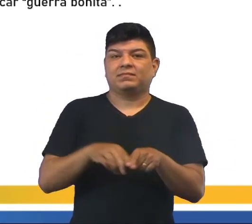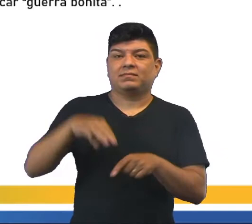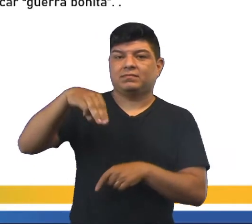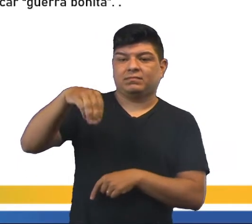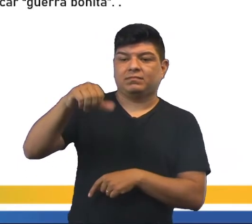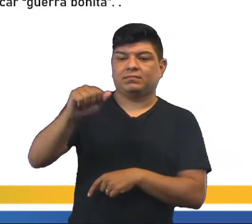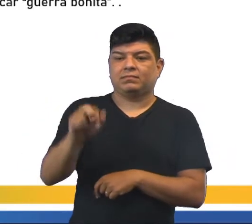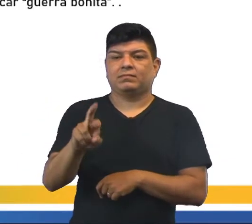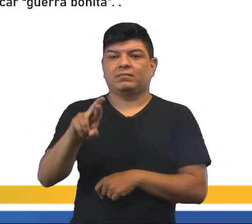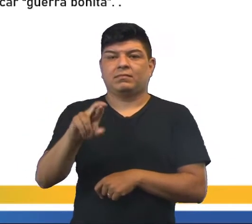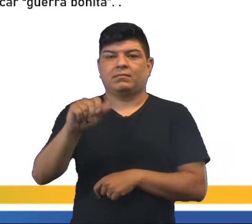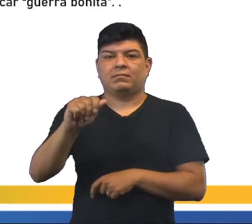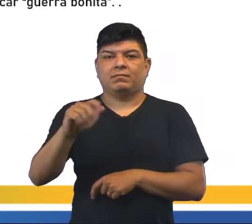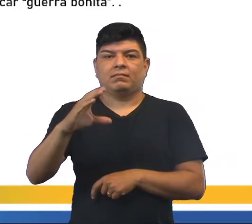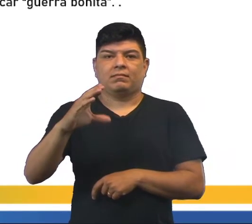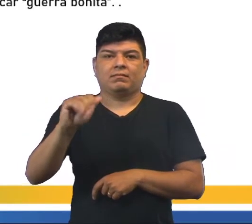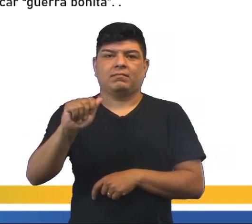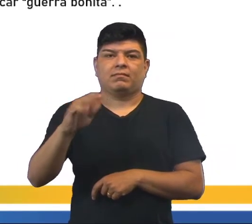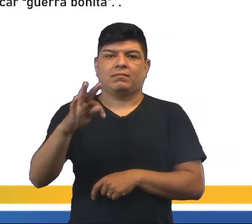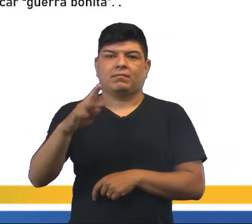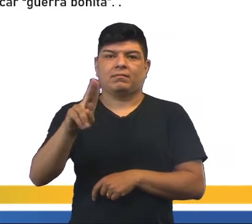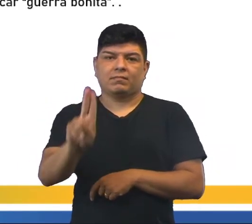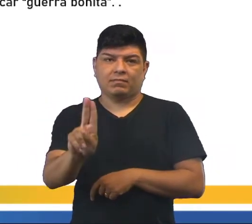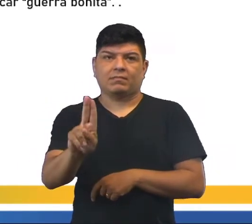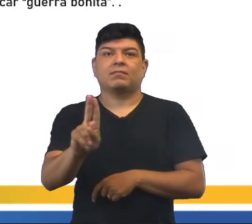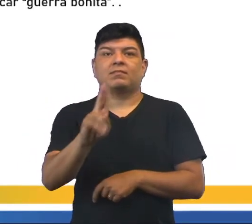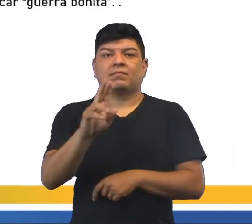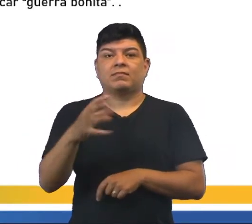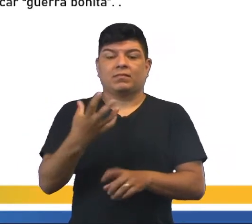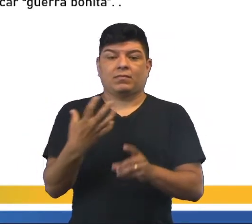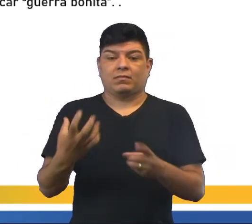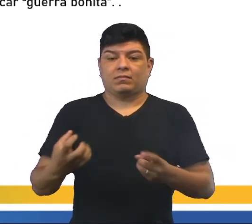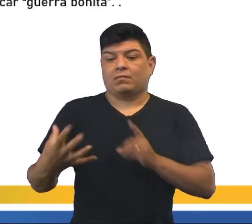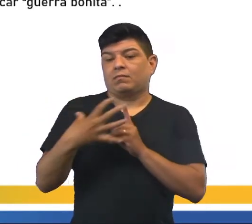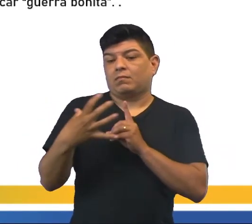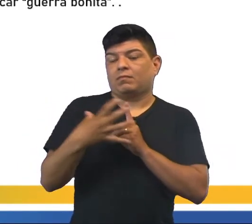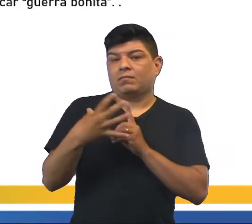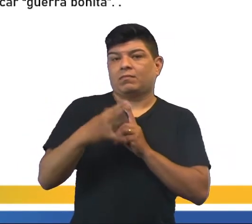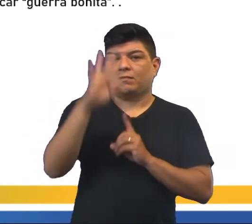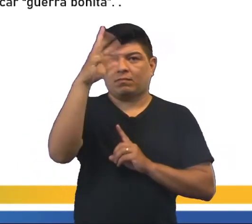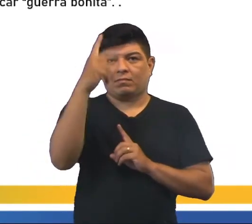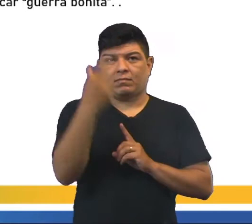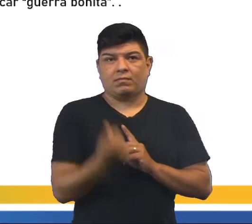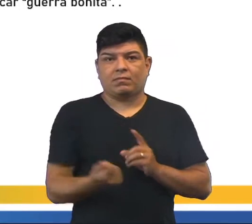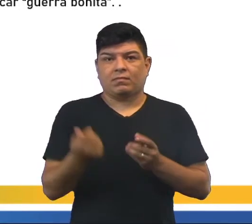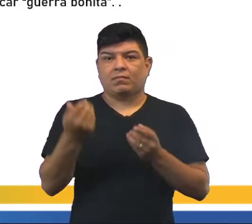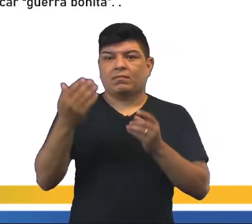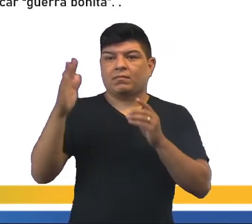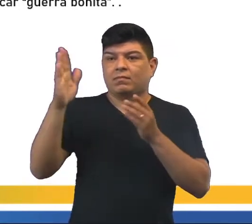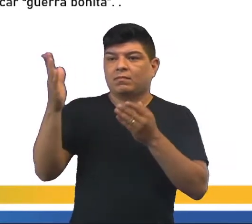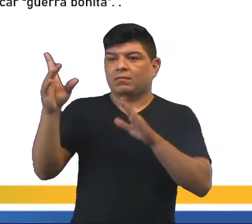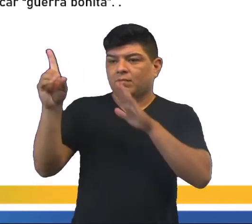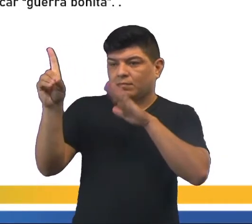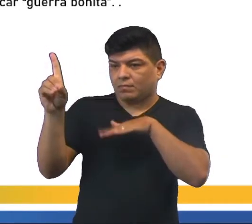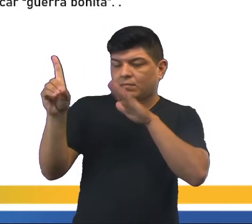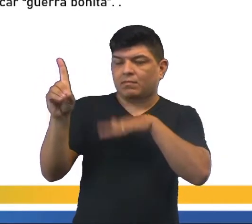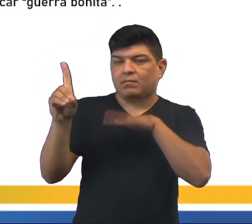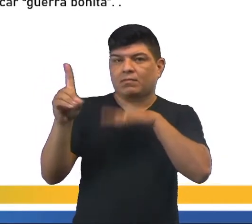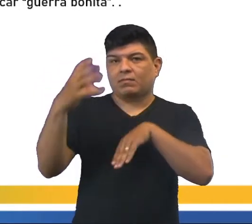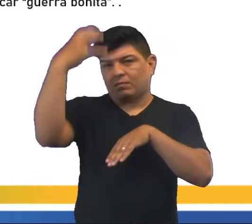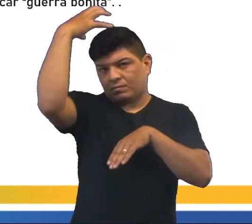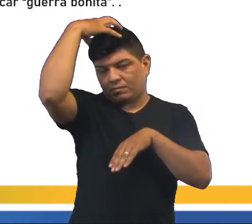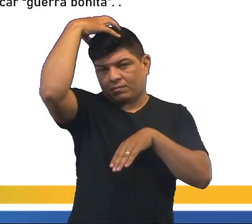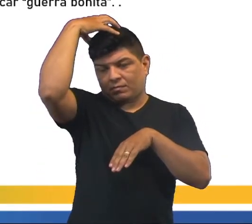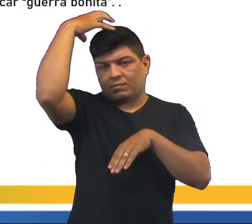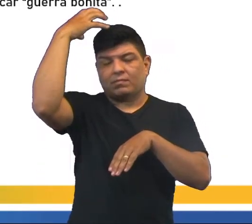que é mais conhecido, né? Inspirado na tradição africana, saúda reis e rainhas e possui diversos outros